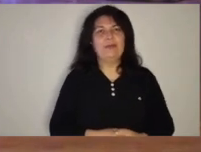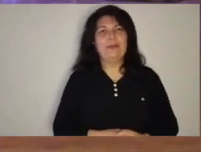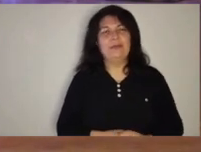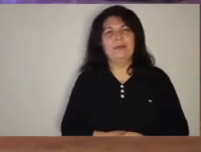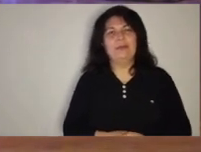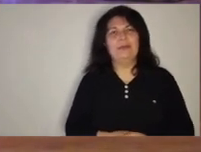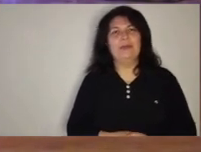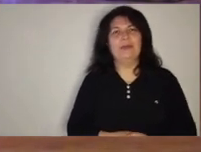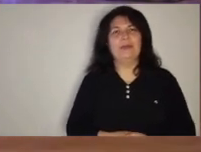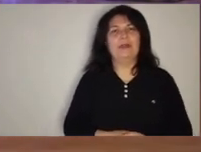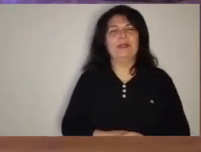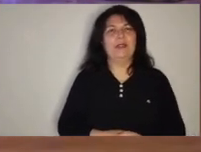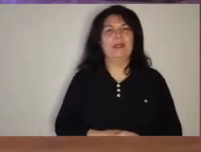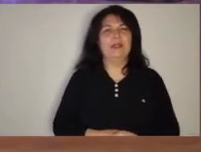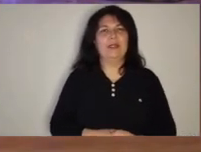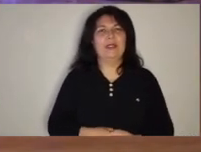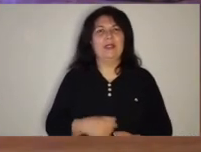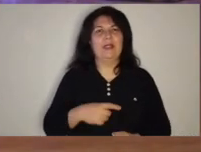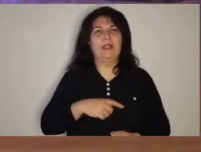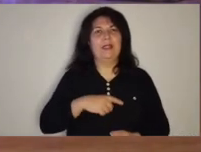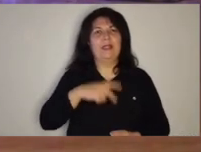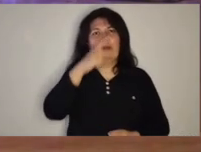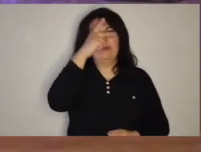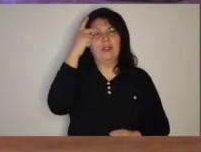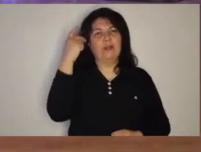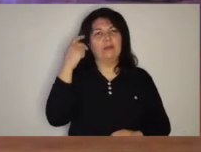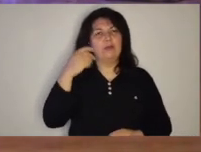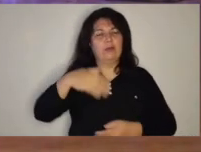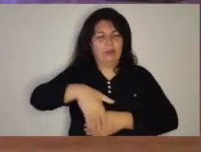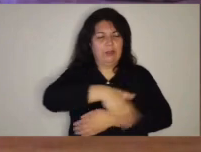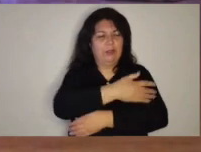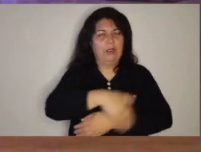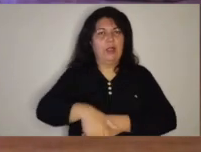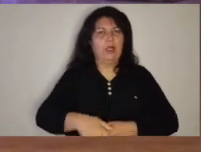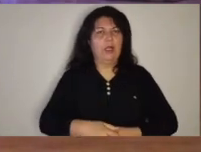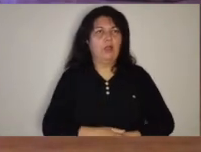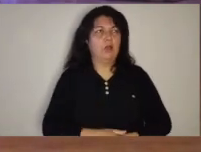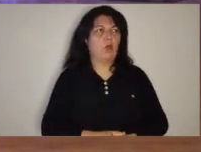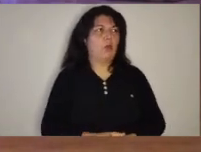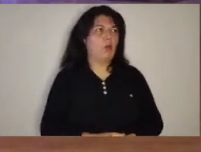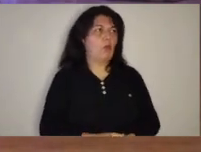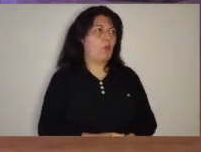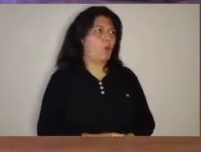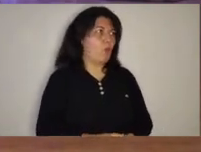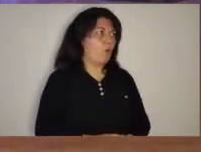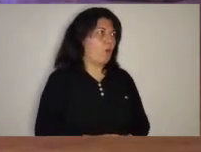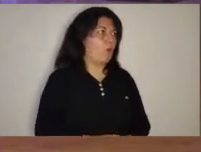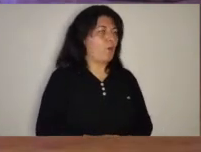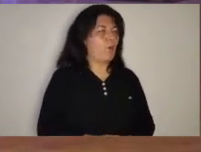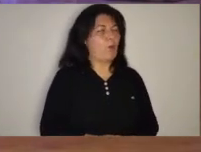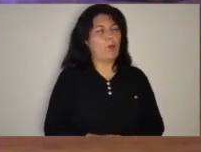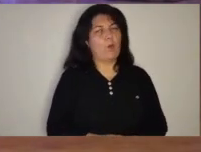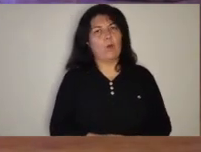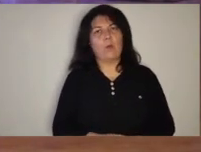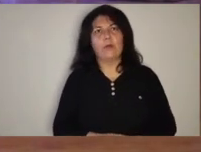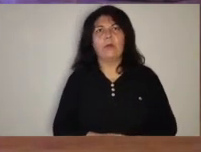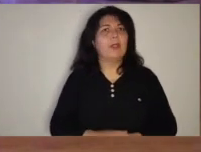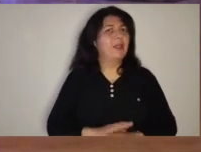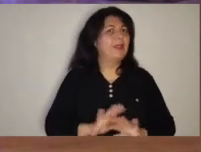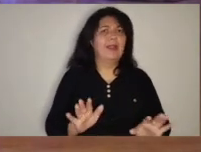Irmãos, parece o quê? Sabe o que é isso? Para mim é fome. Não come. E fica com aquela cara, né?